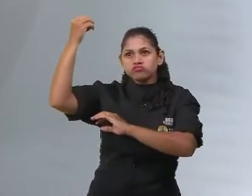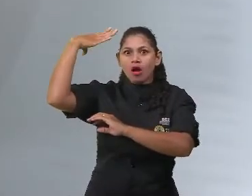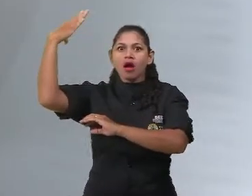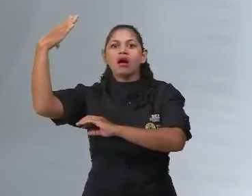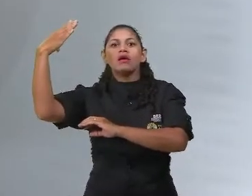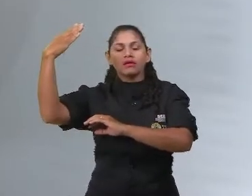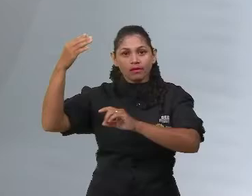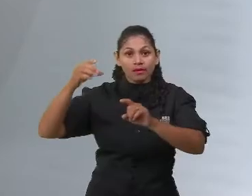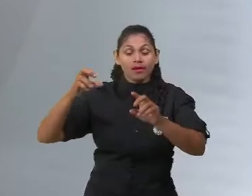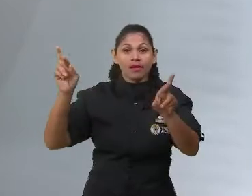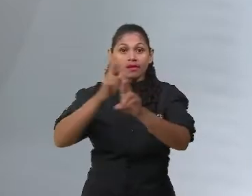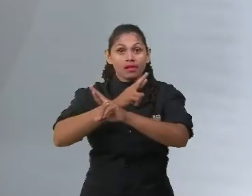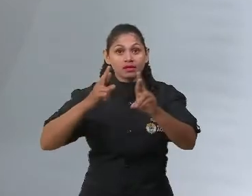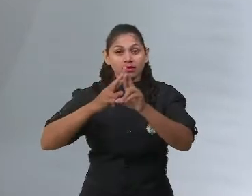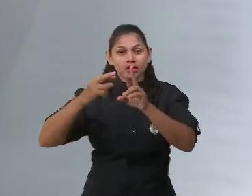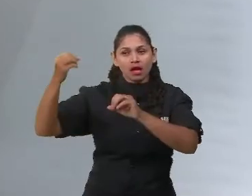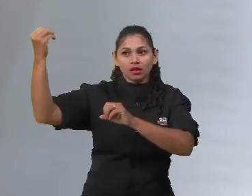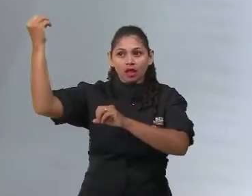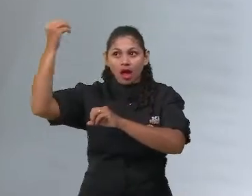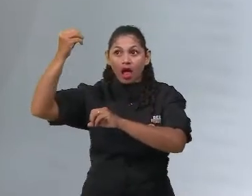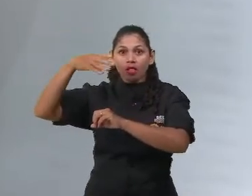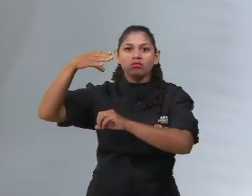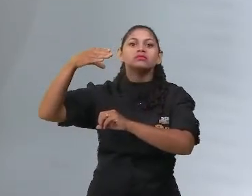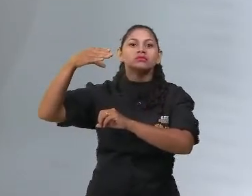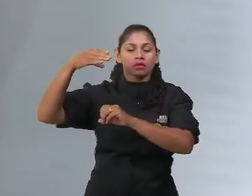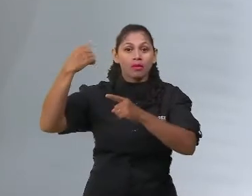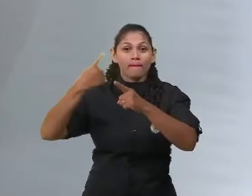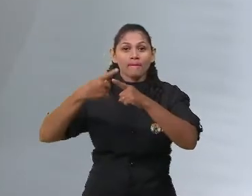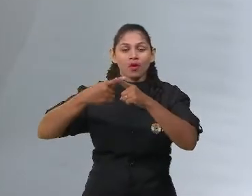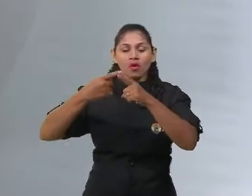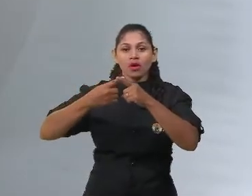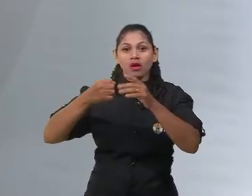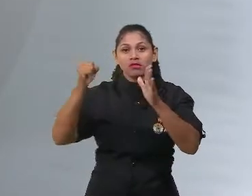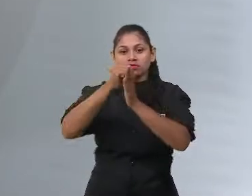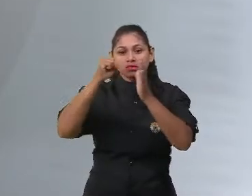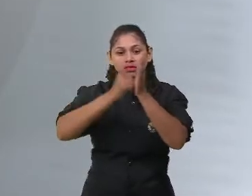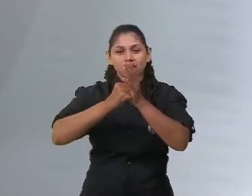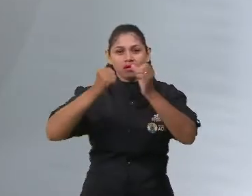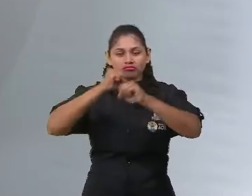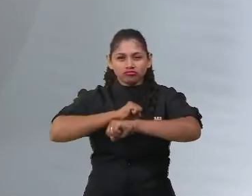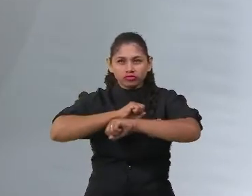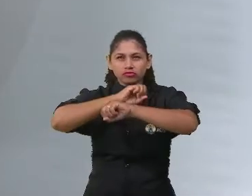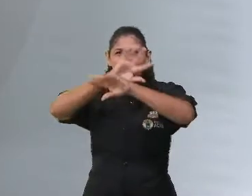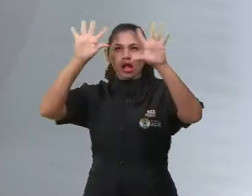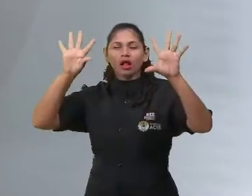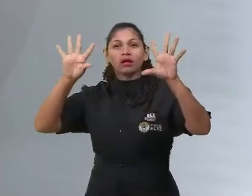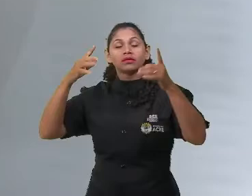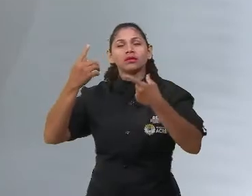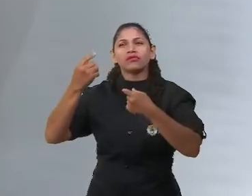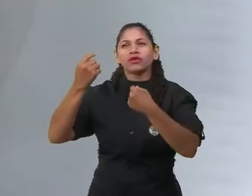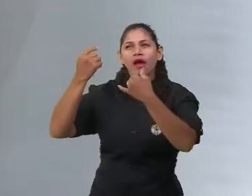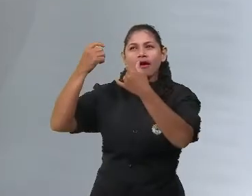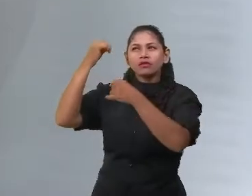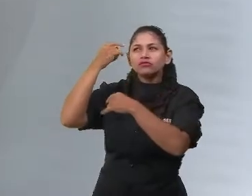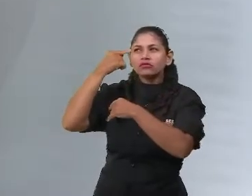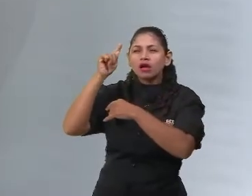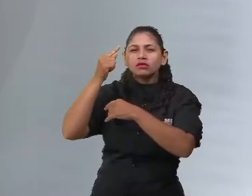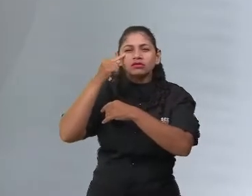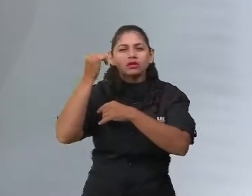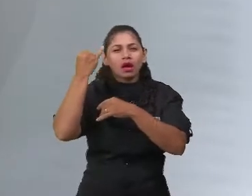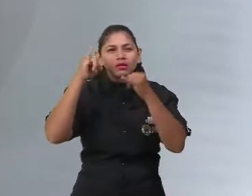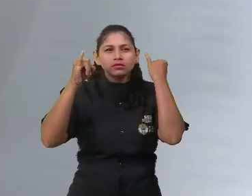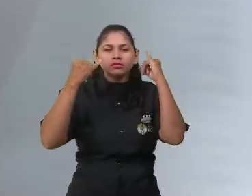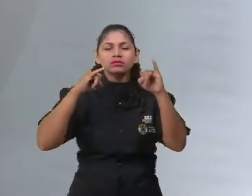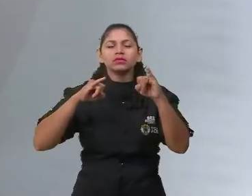século XVIII é associado ao século das luzes, porque ele vai trazer essa ideia de que é necessário existir uma renovação